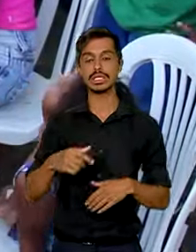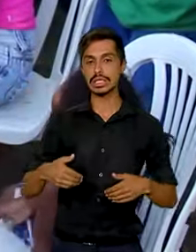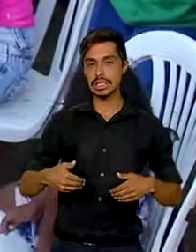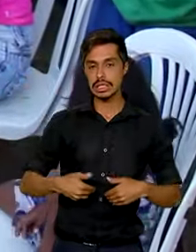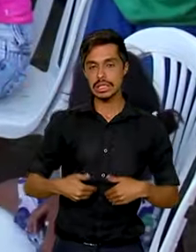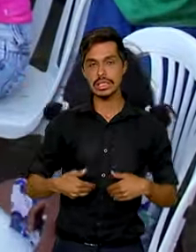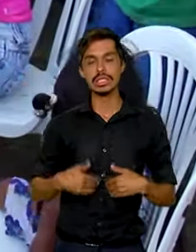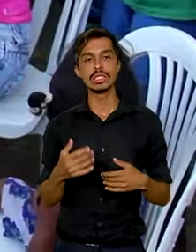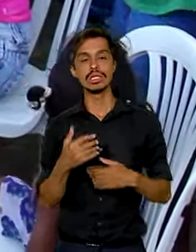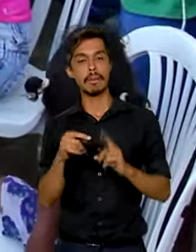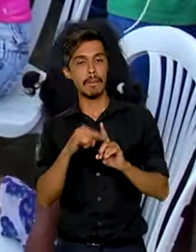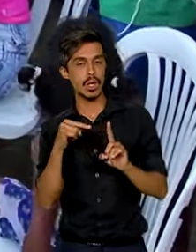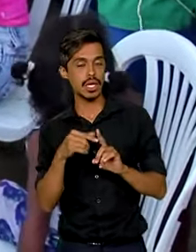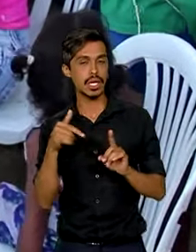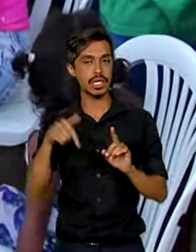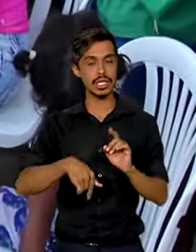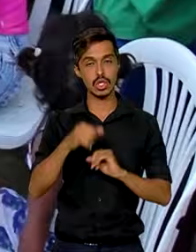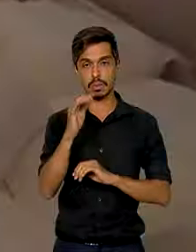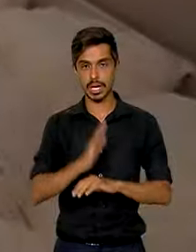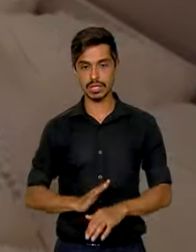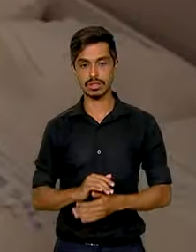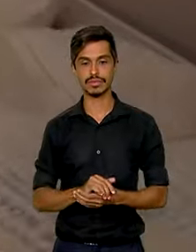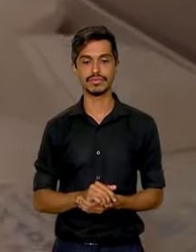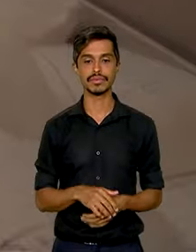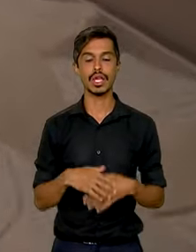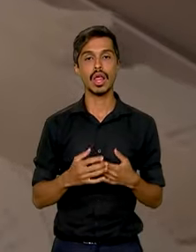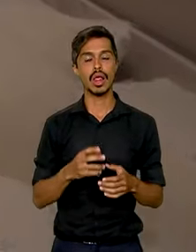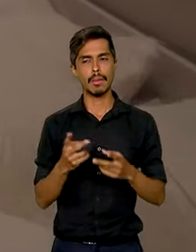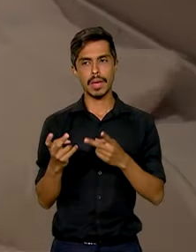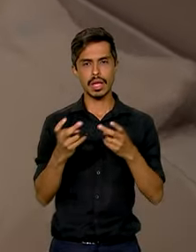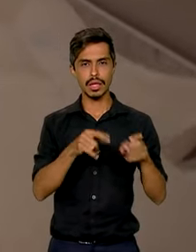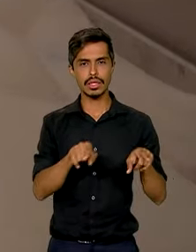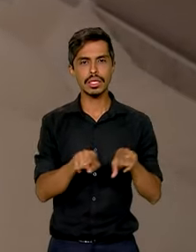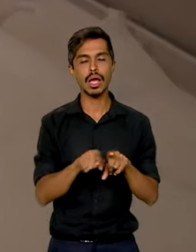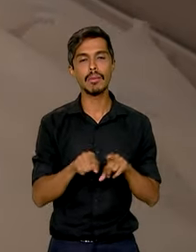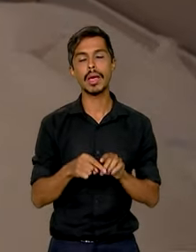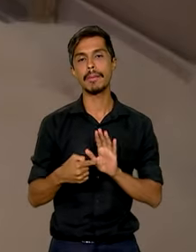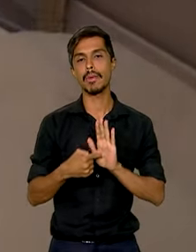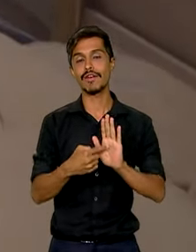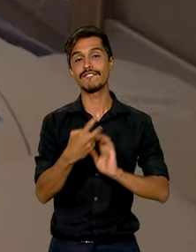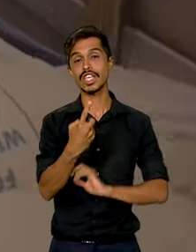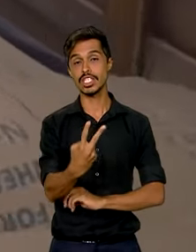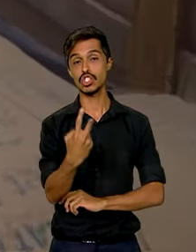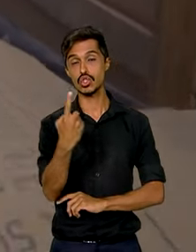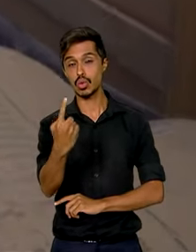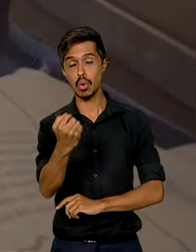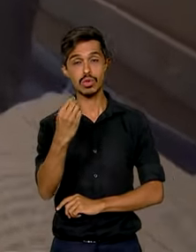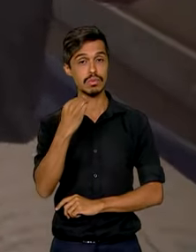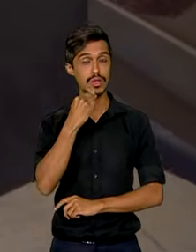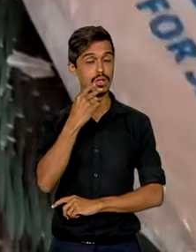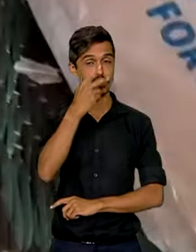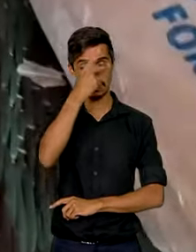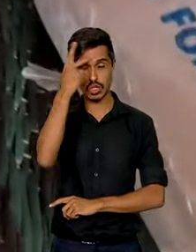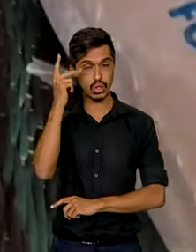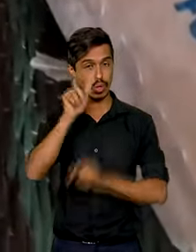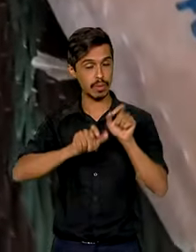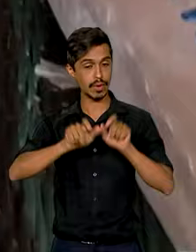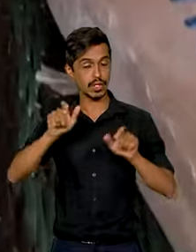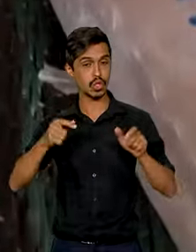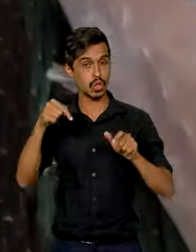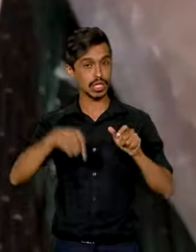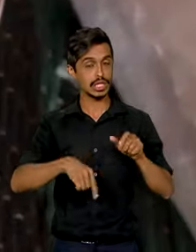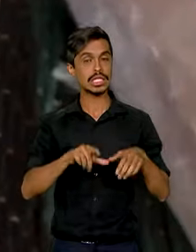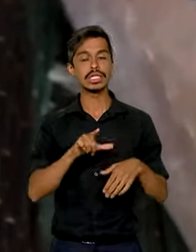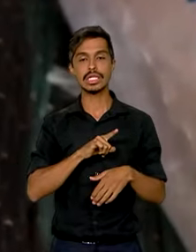alimentar moderada no Brasil o levantamento também aponta que mais de 21 milhões de pessoas no país passaram